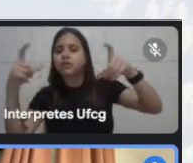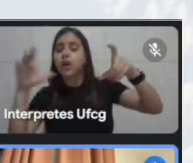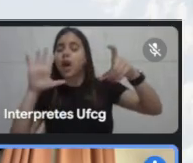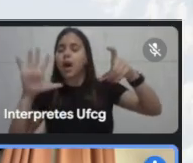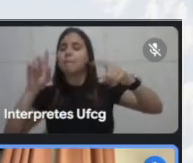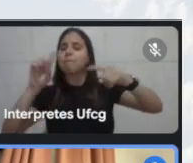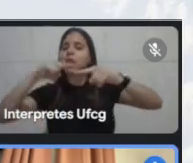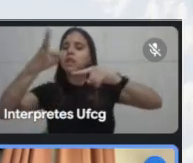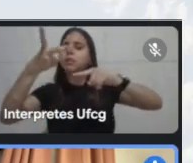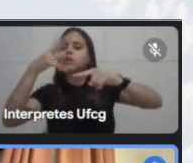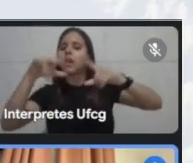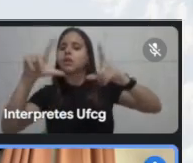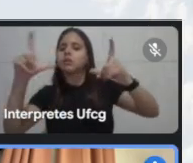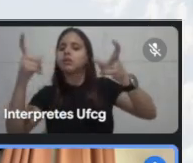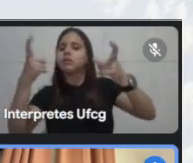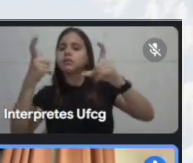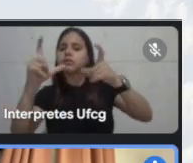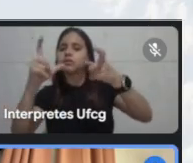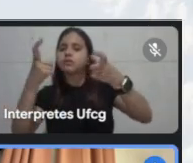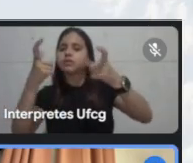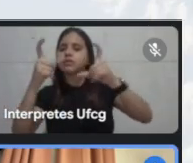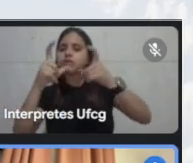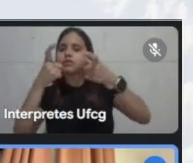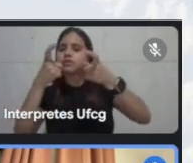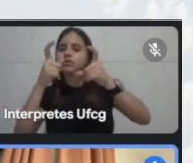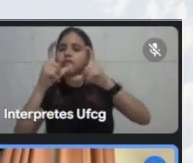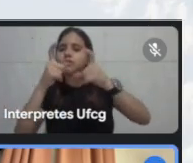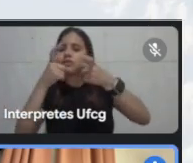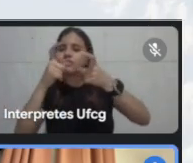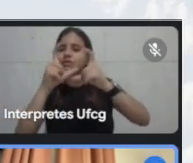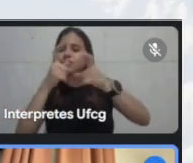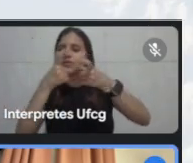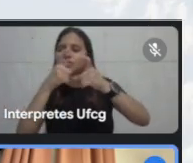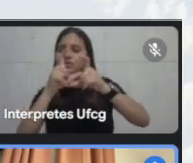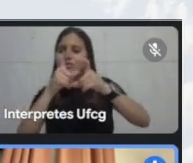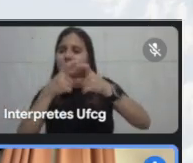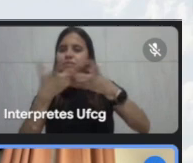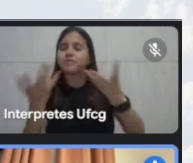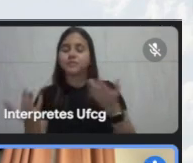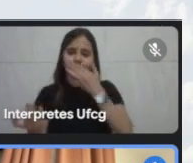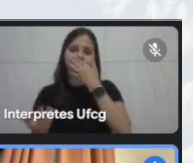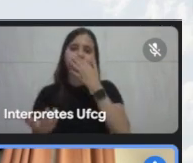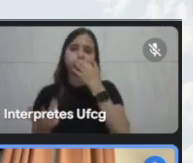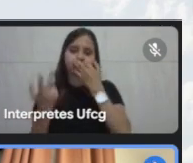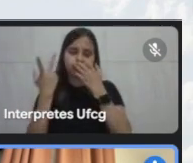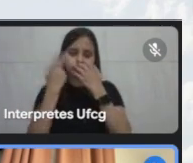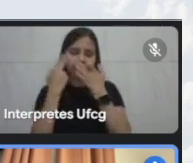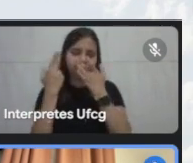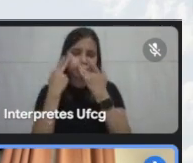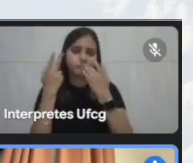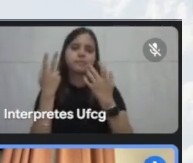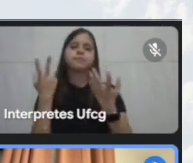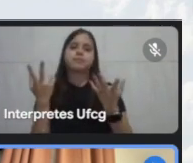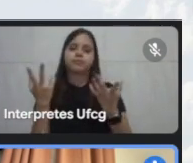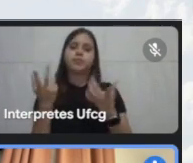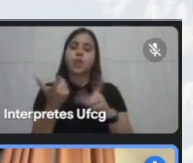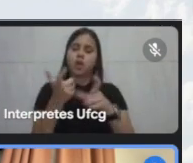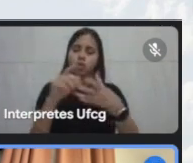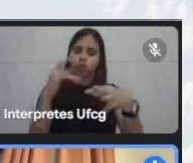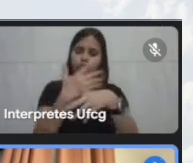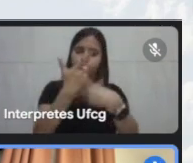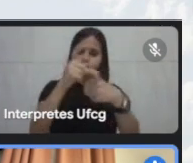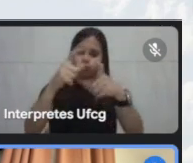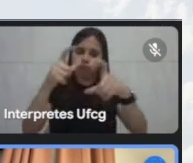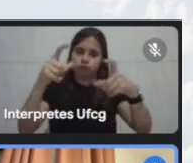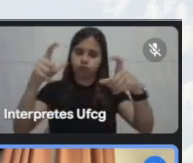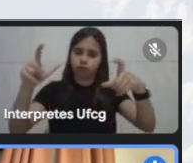vai decaindo mesmo, até em virtude da verticalização. Então a gente tem um processo de verticalização. Então o crescimento do espraiamento urbano, ele acaba